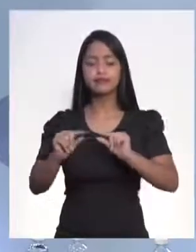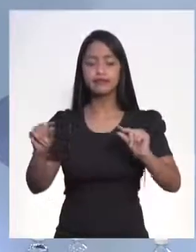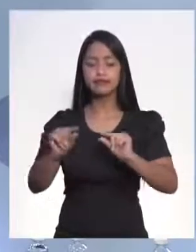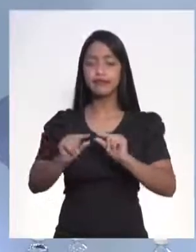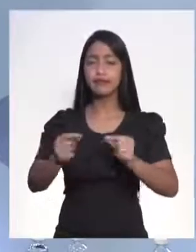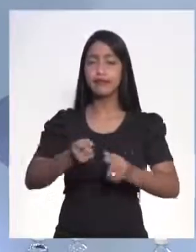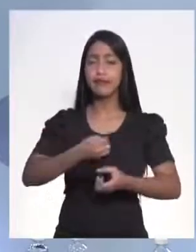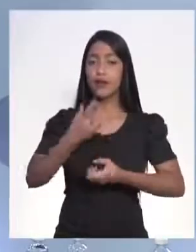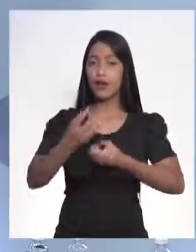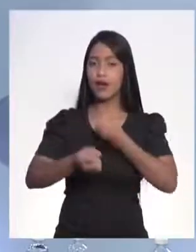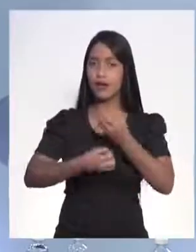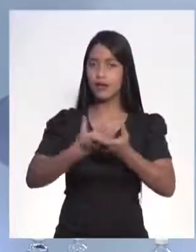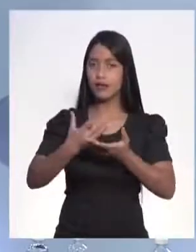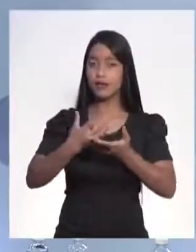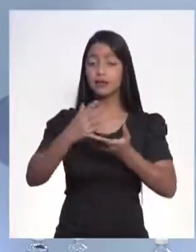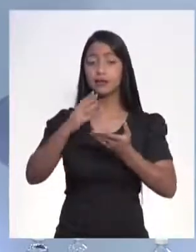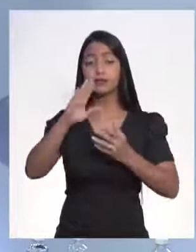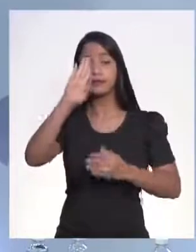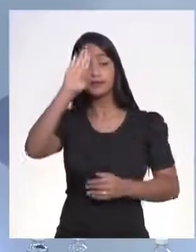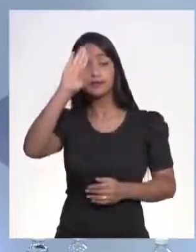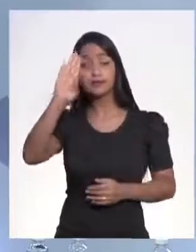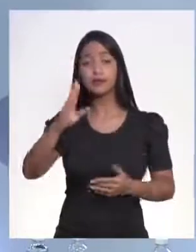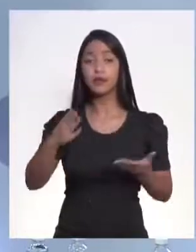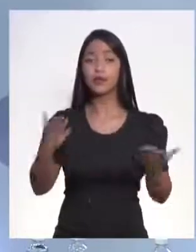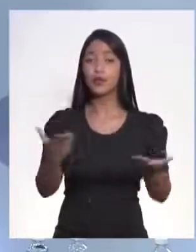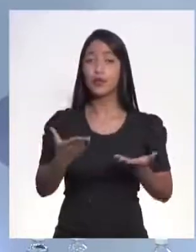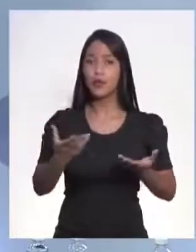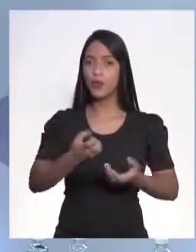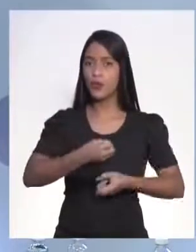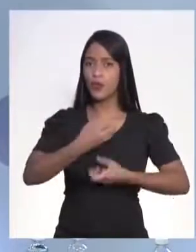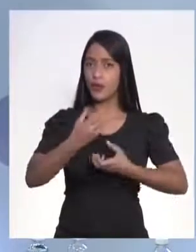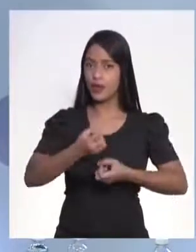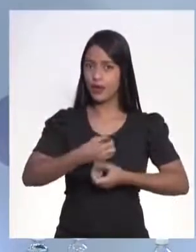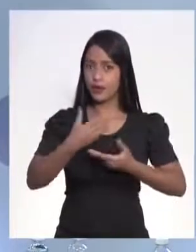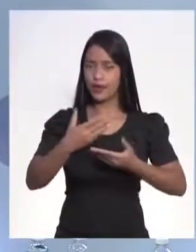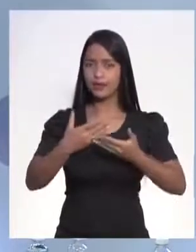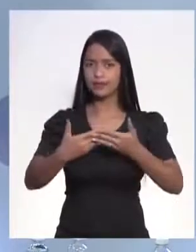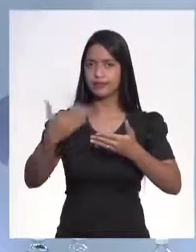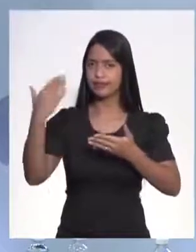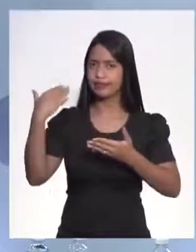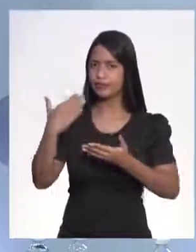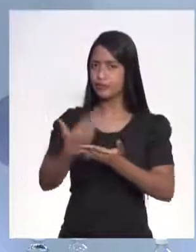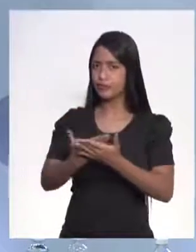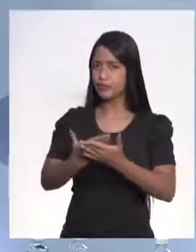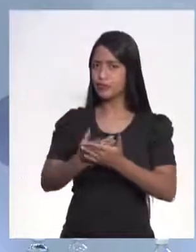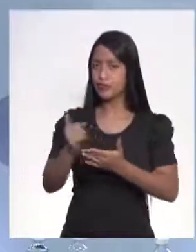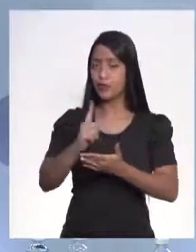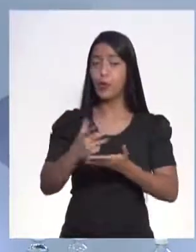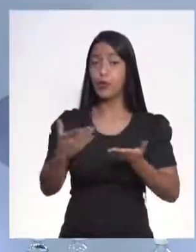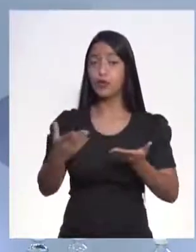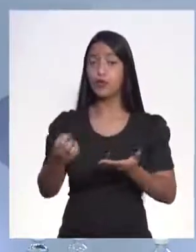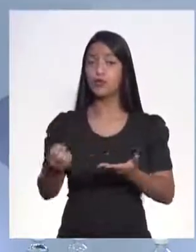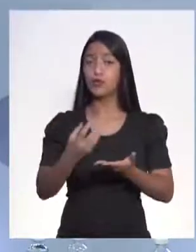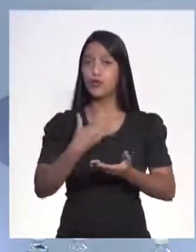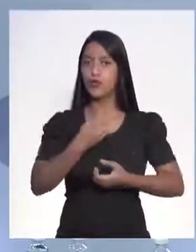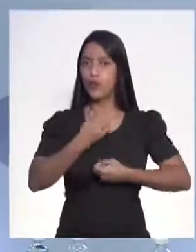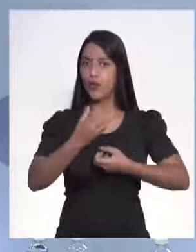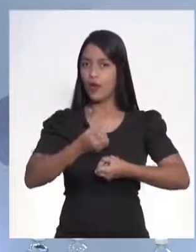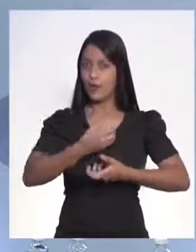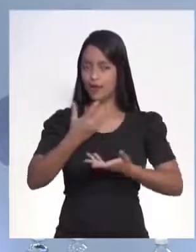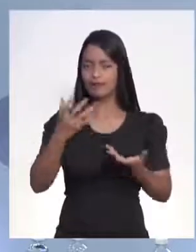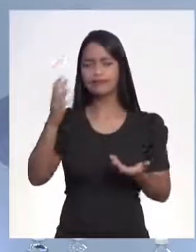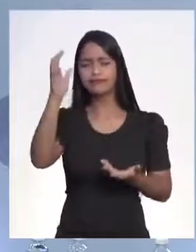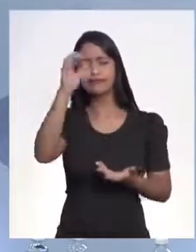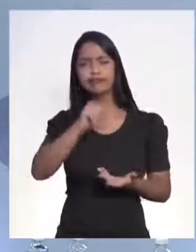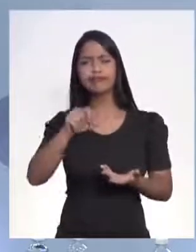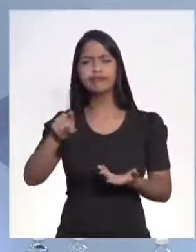em especial um da aula de hoje vai ser um que não é aqueles que a gente trabalhou nas aulas anteriores tudo que o poema pode oferecer para gente tá bom